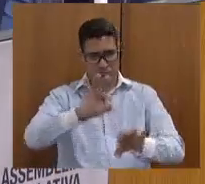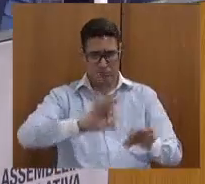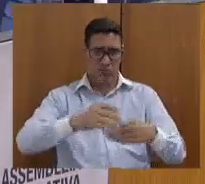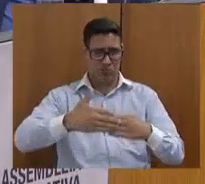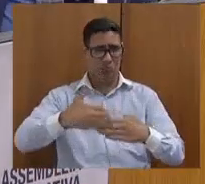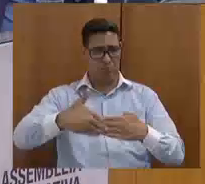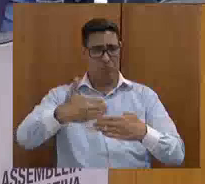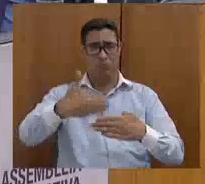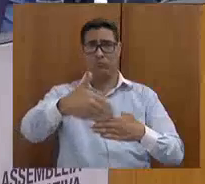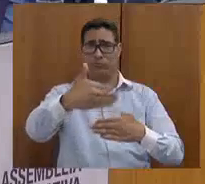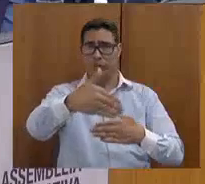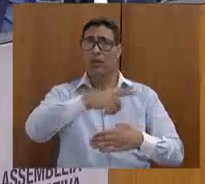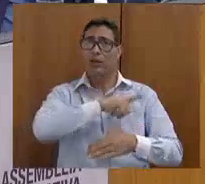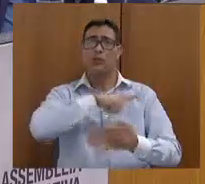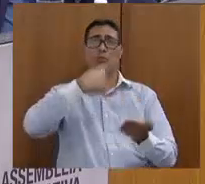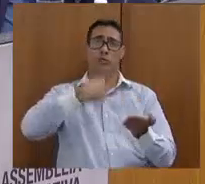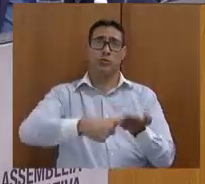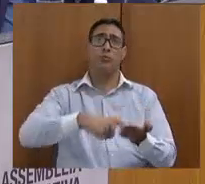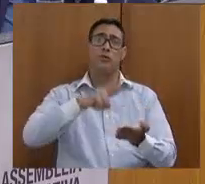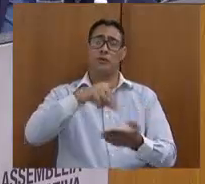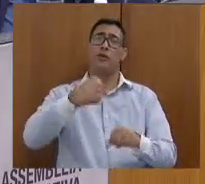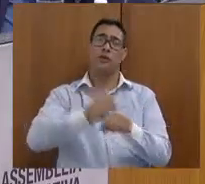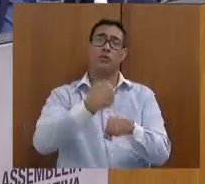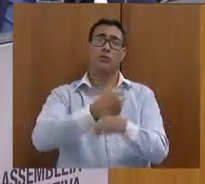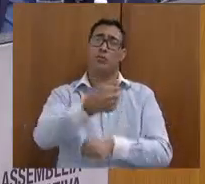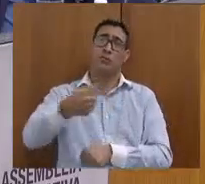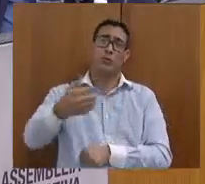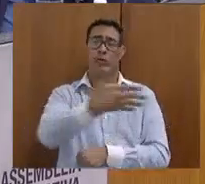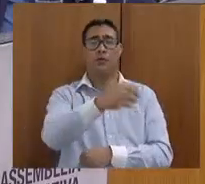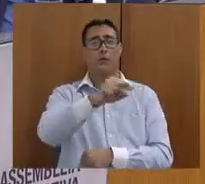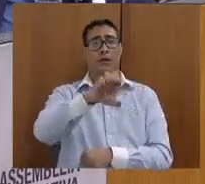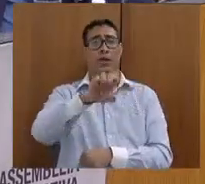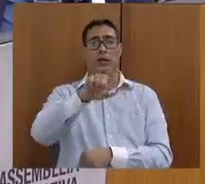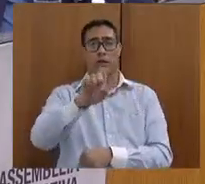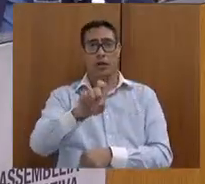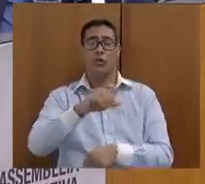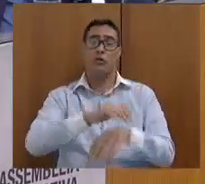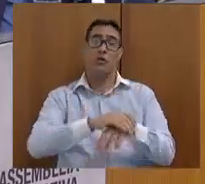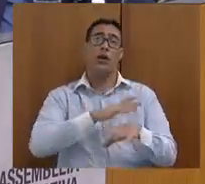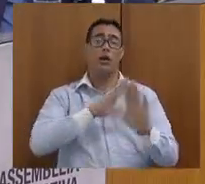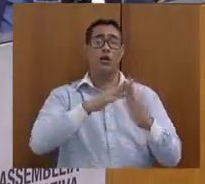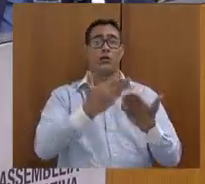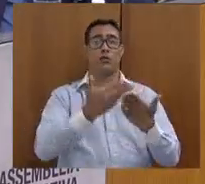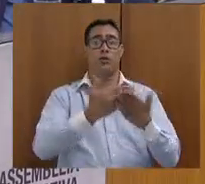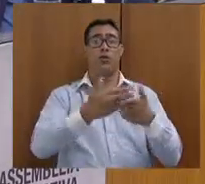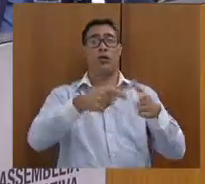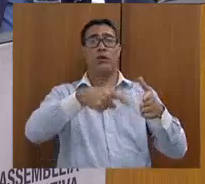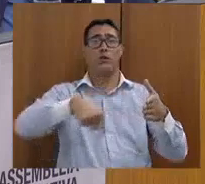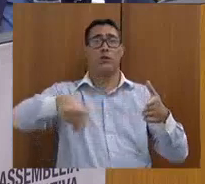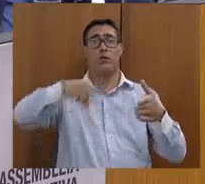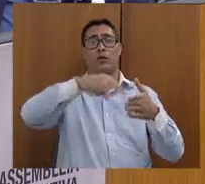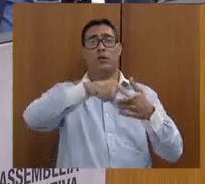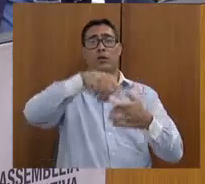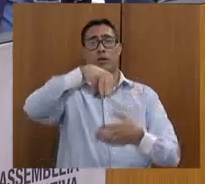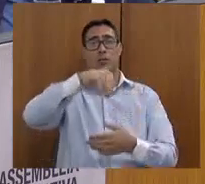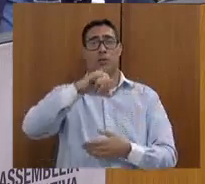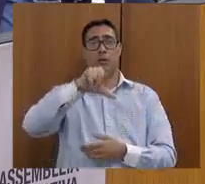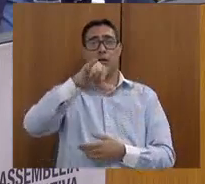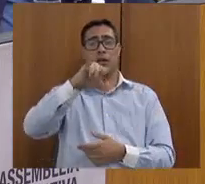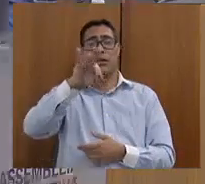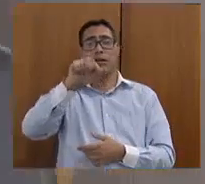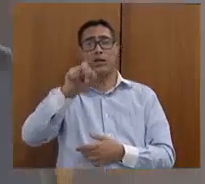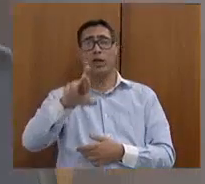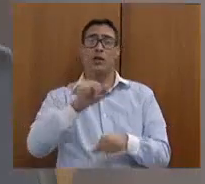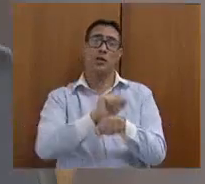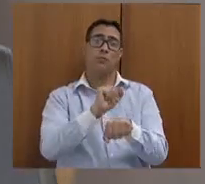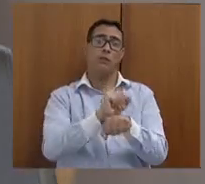nosso de construirmos uma nova sede e conta a escola sempre militar continuamos no processo aguardando ali